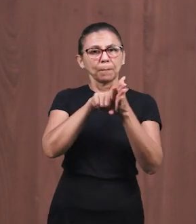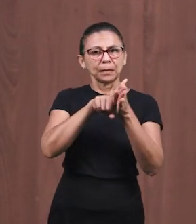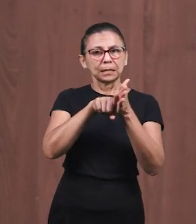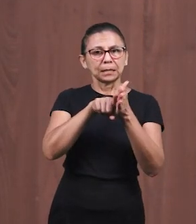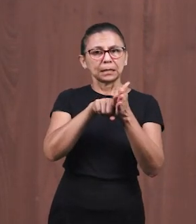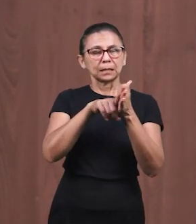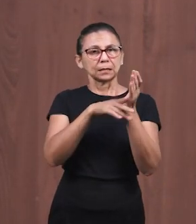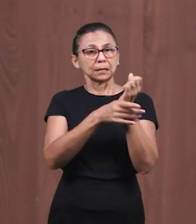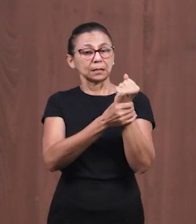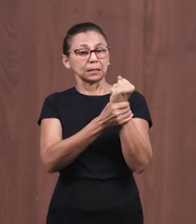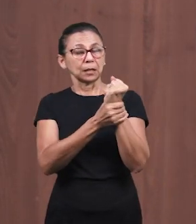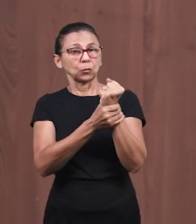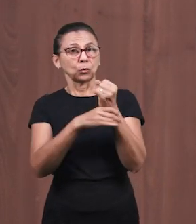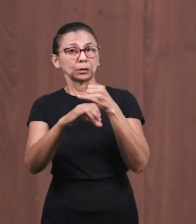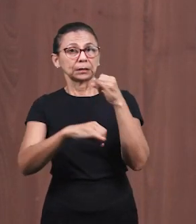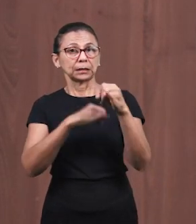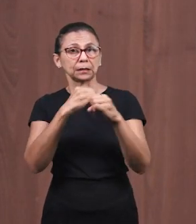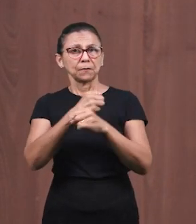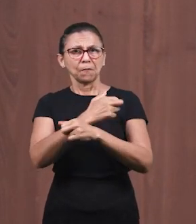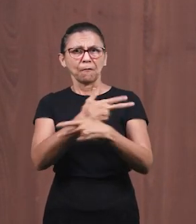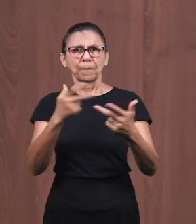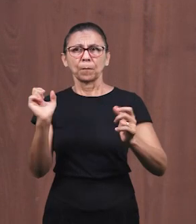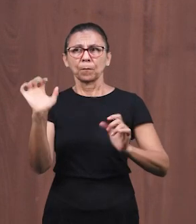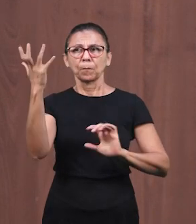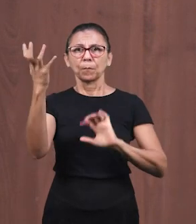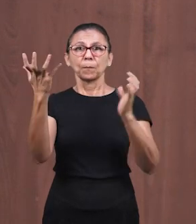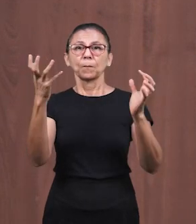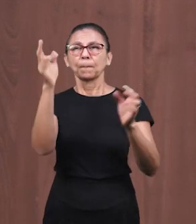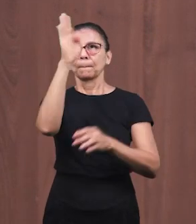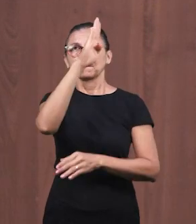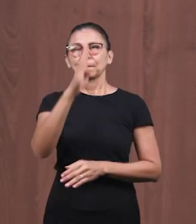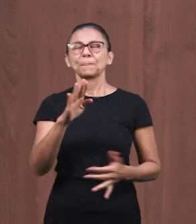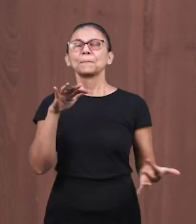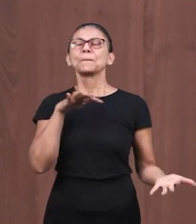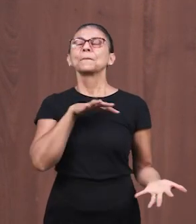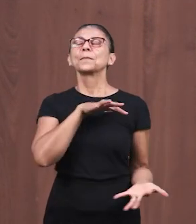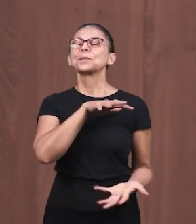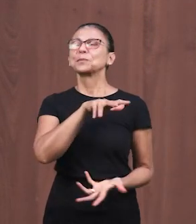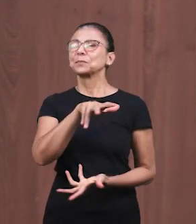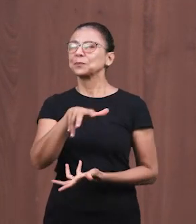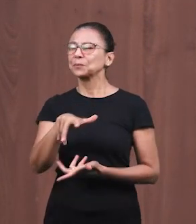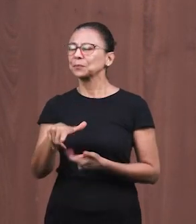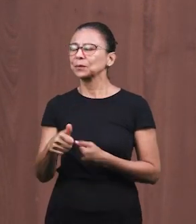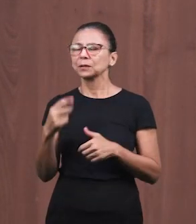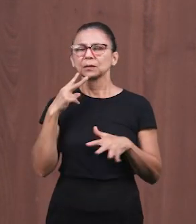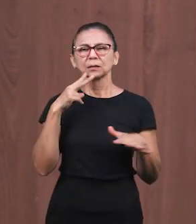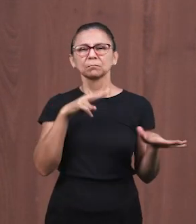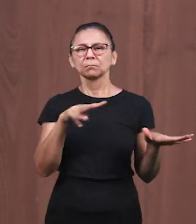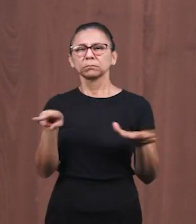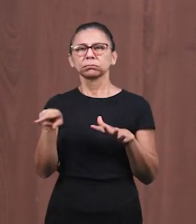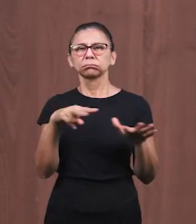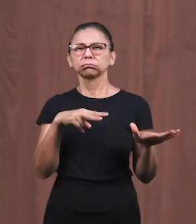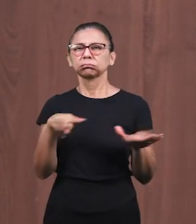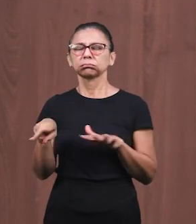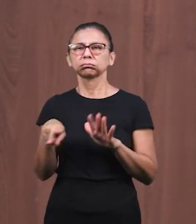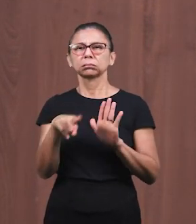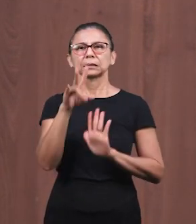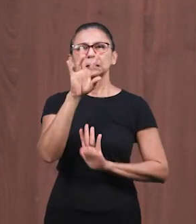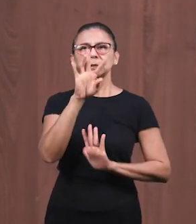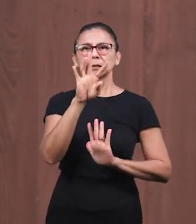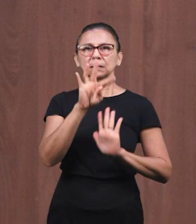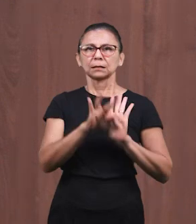seguras sobre os diversos acontecimentos no Brasil e no mundo, produzindo semanalmente textos